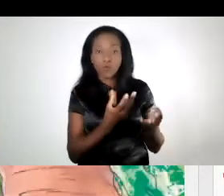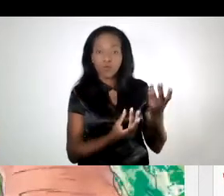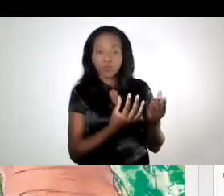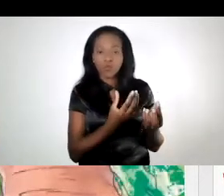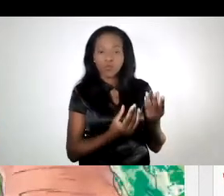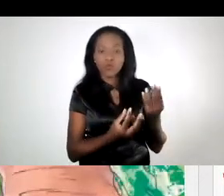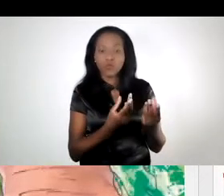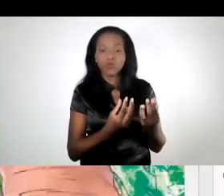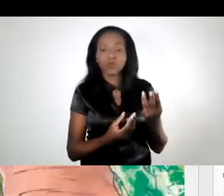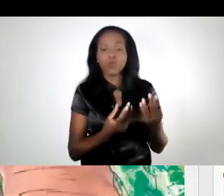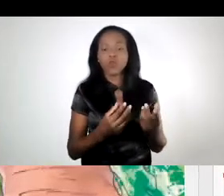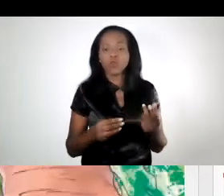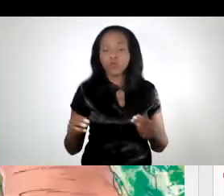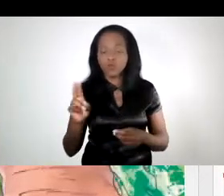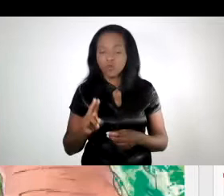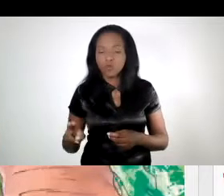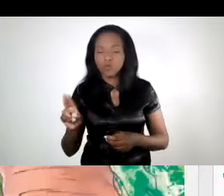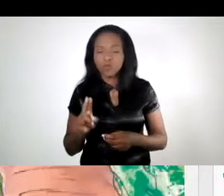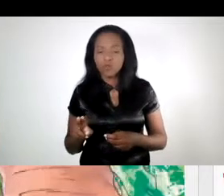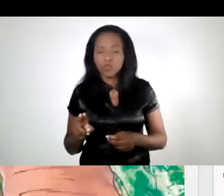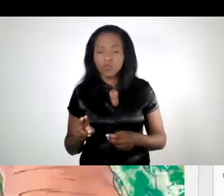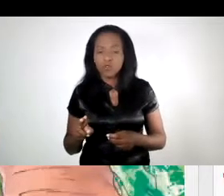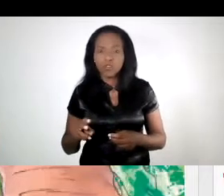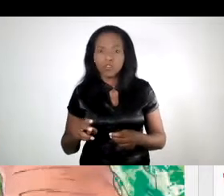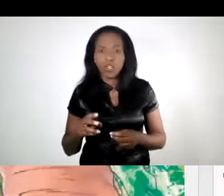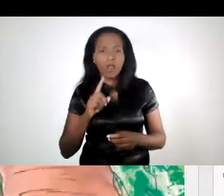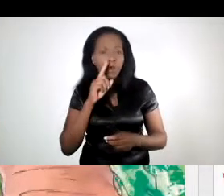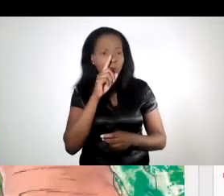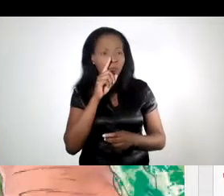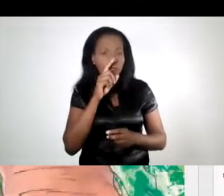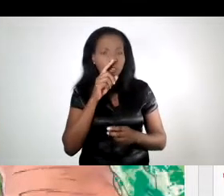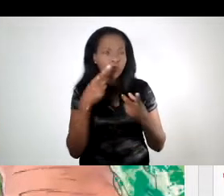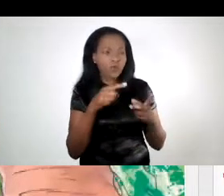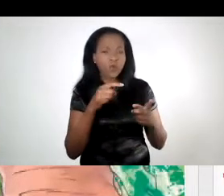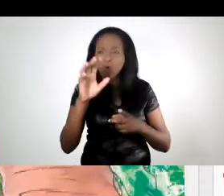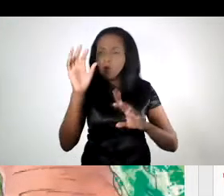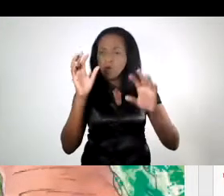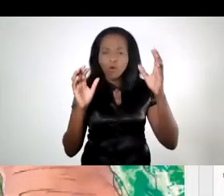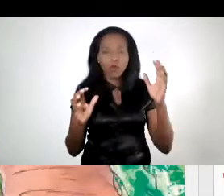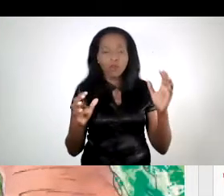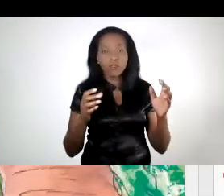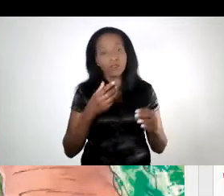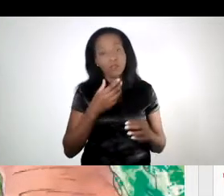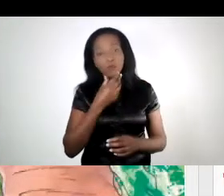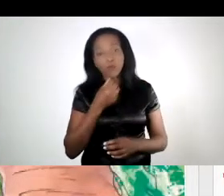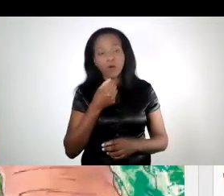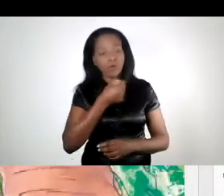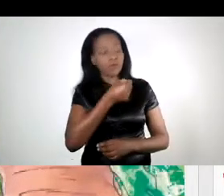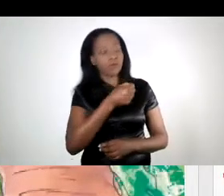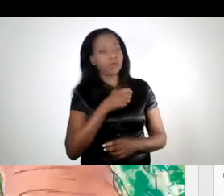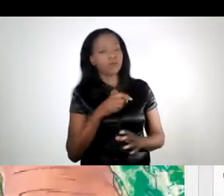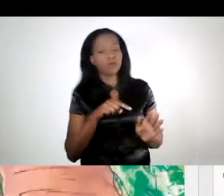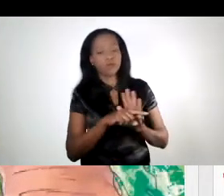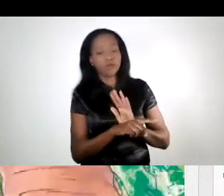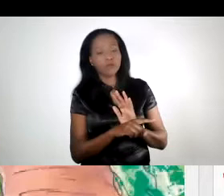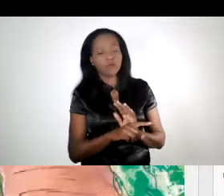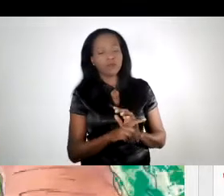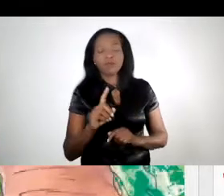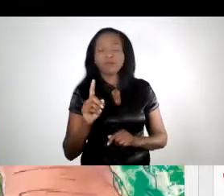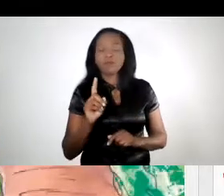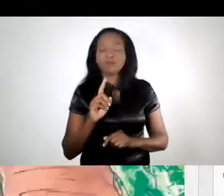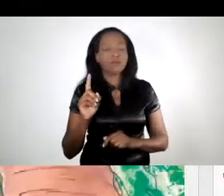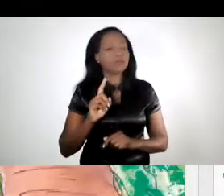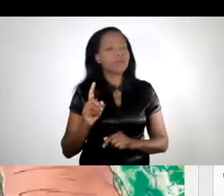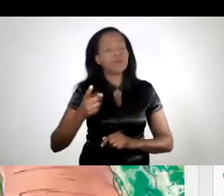o uso do fogo agride o meio ambiente, disse o entrevistador. Do jeito que fazemos, não